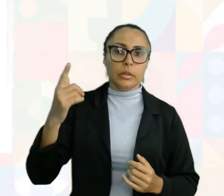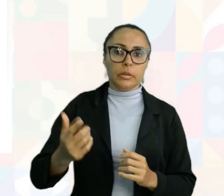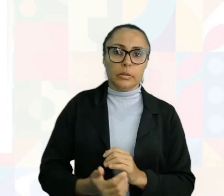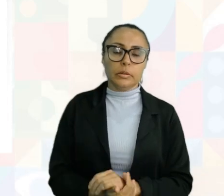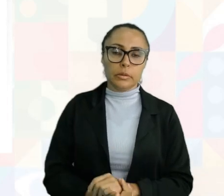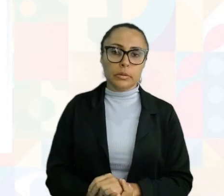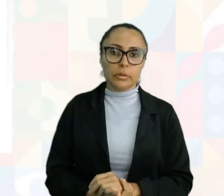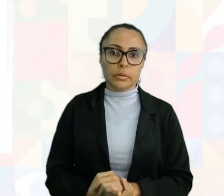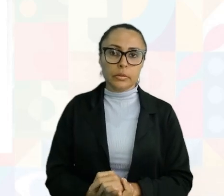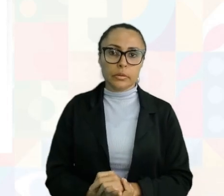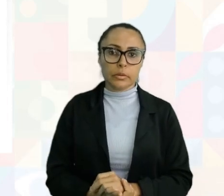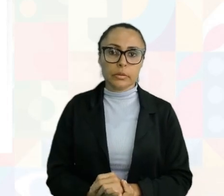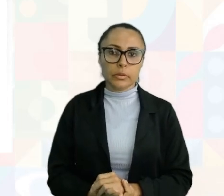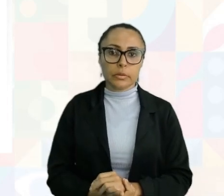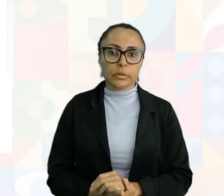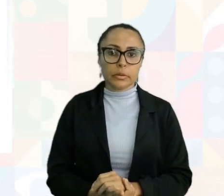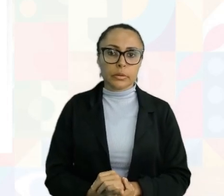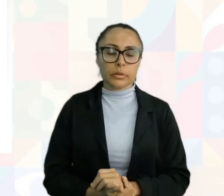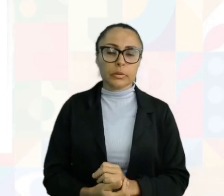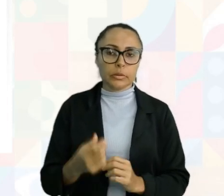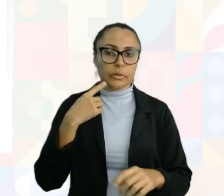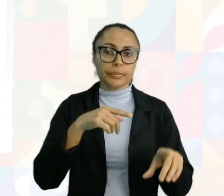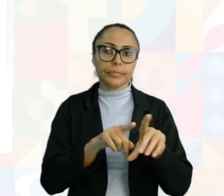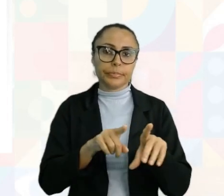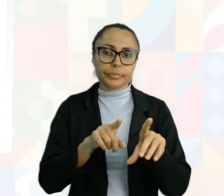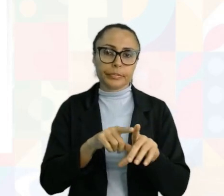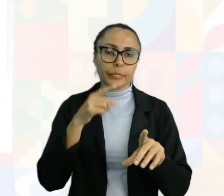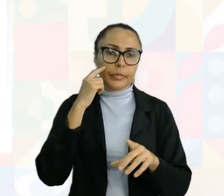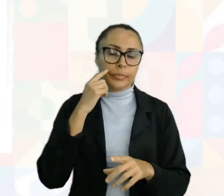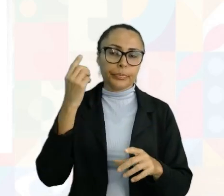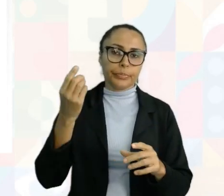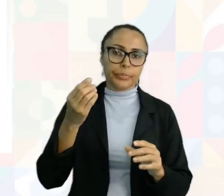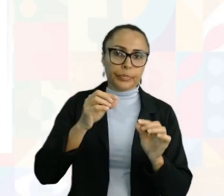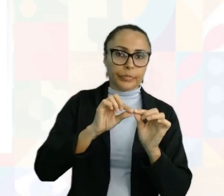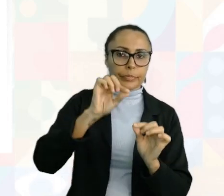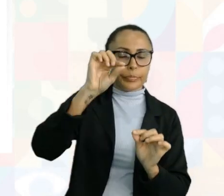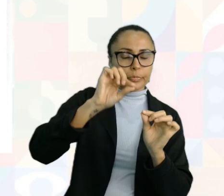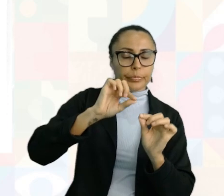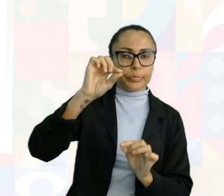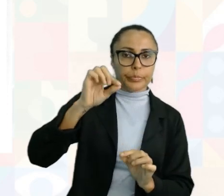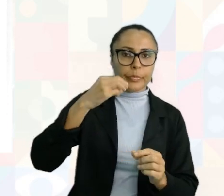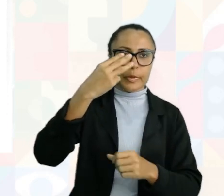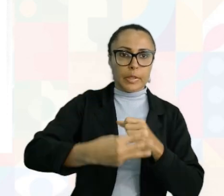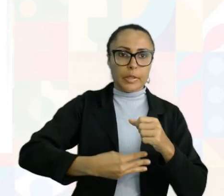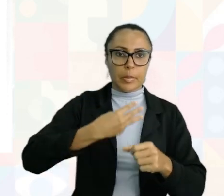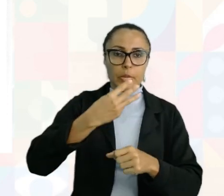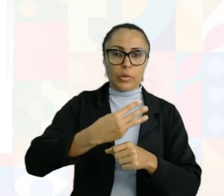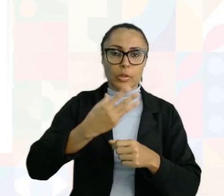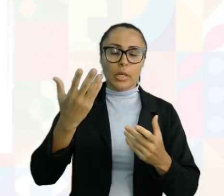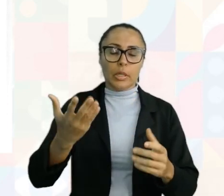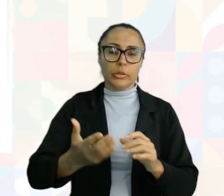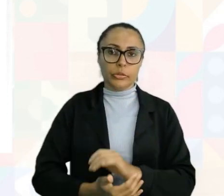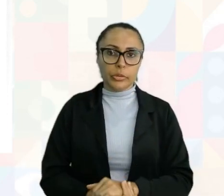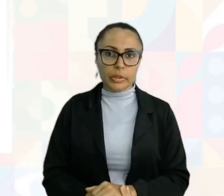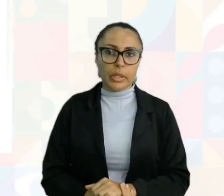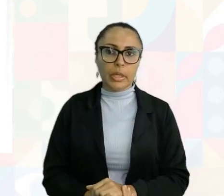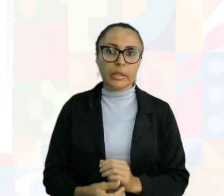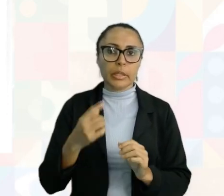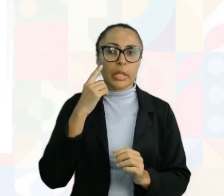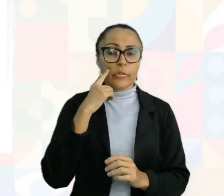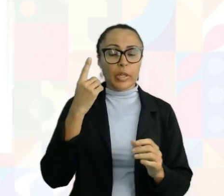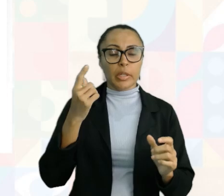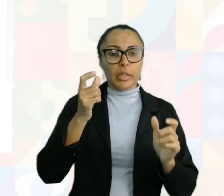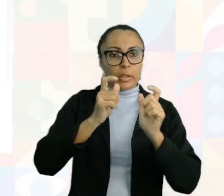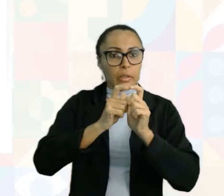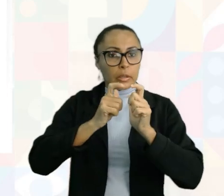geométricas bidimensionais e figuras geométricas tridimensionais. Né? Então a gente tem aquela questão da verdadeira